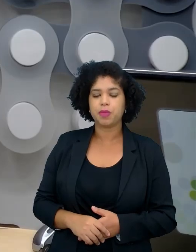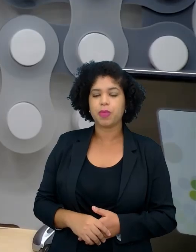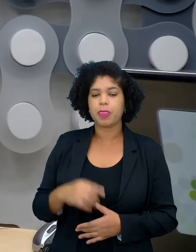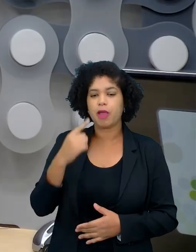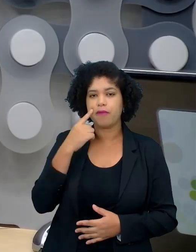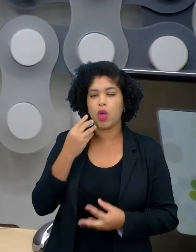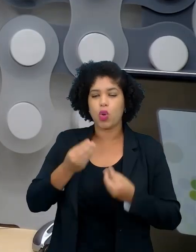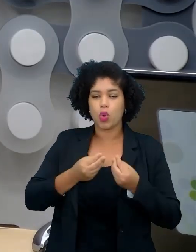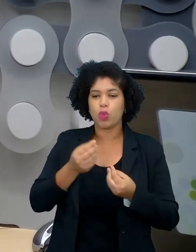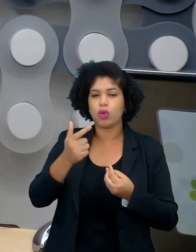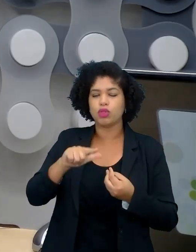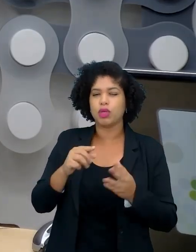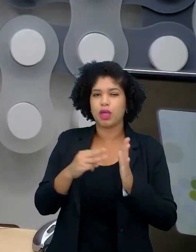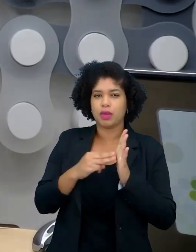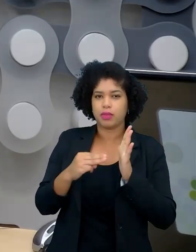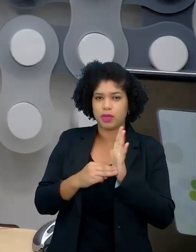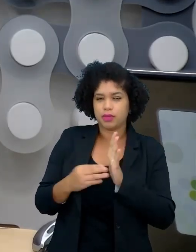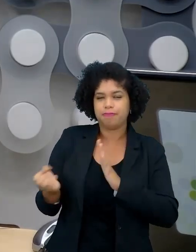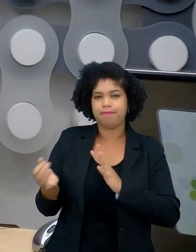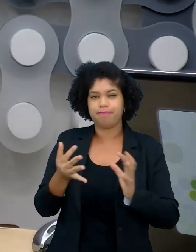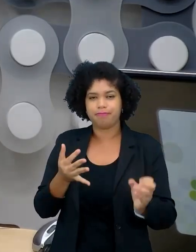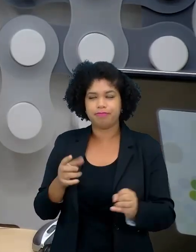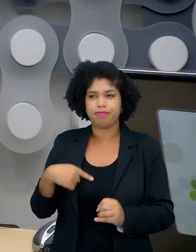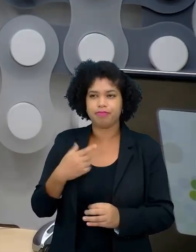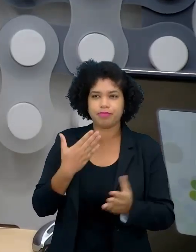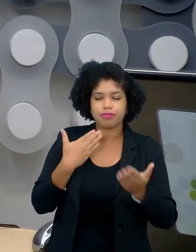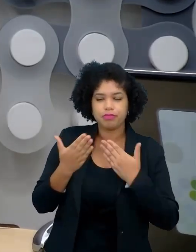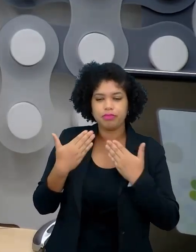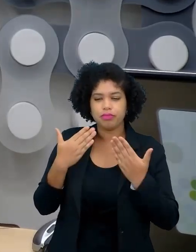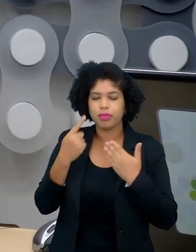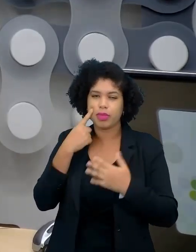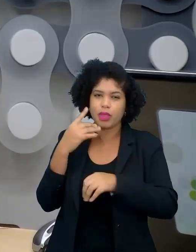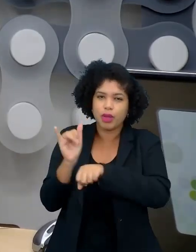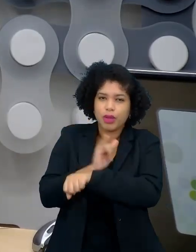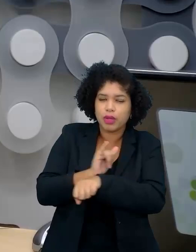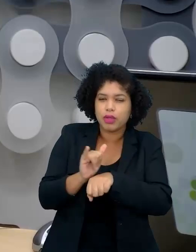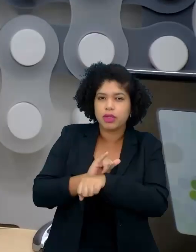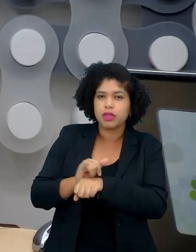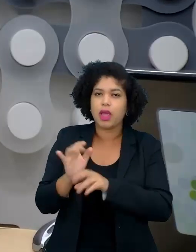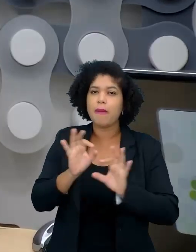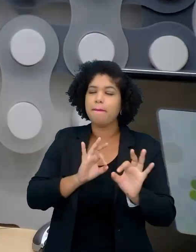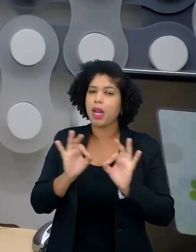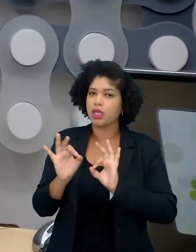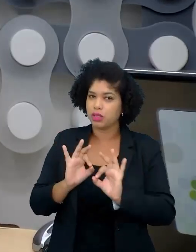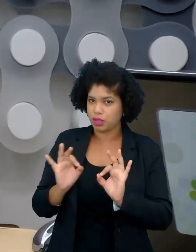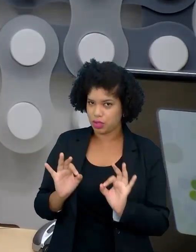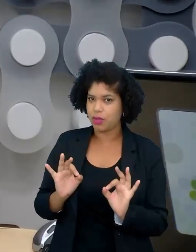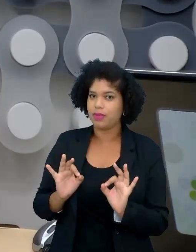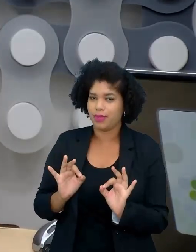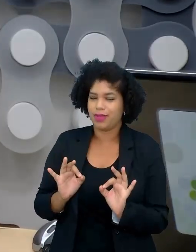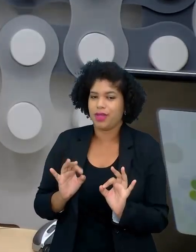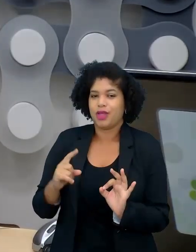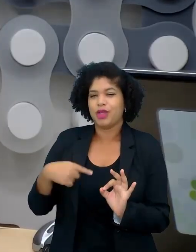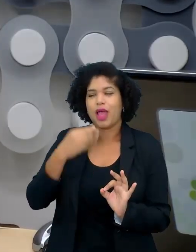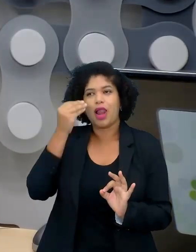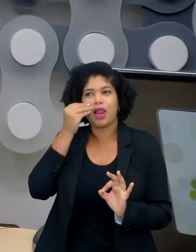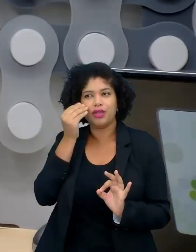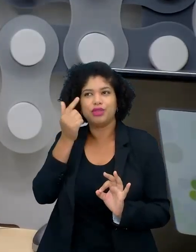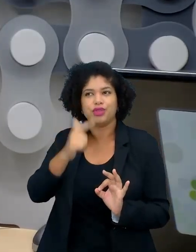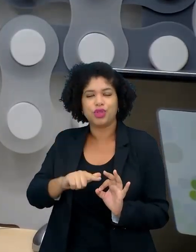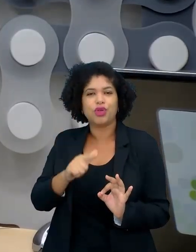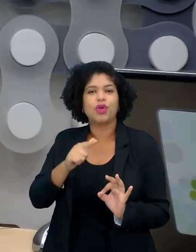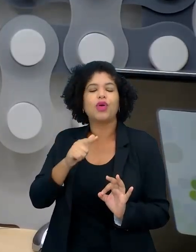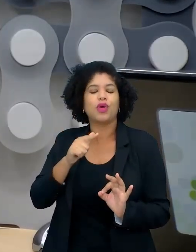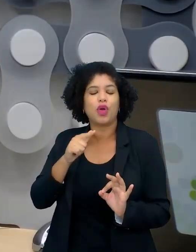estamos trazendo novas metodologias, fazendo a discussão de estratégias de planejamento, então nós estamos tentando aí oportunizar,